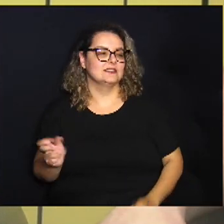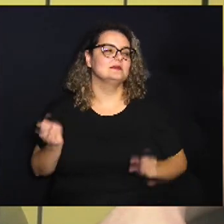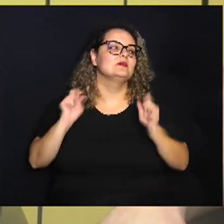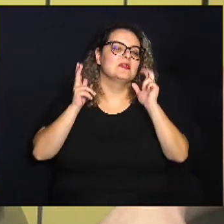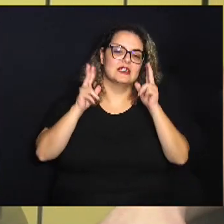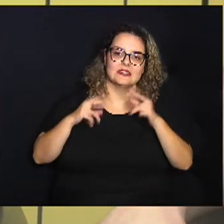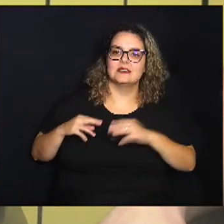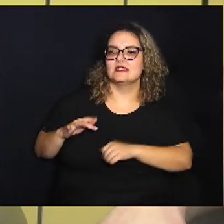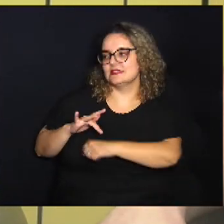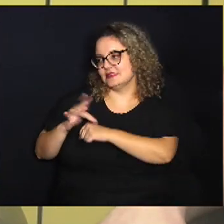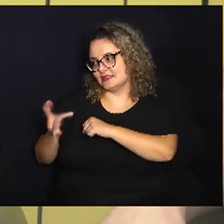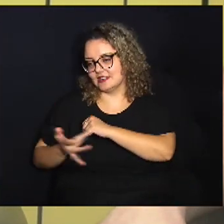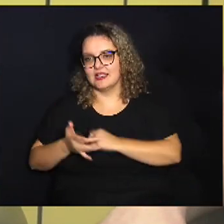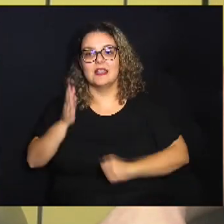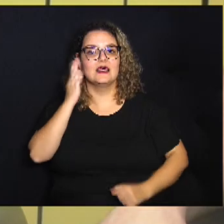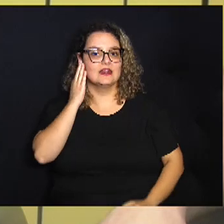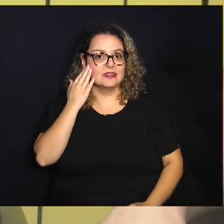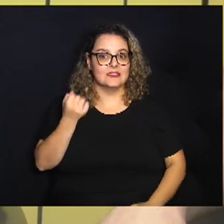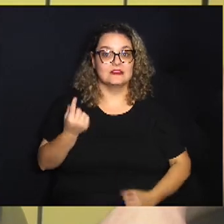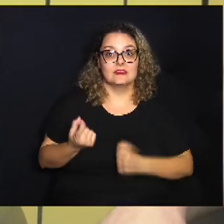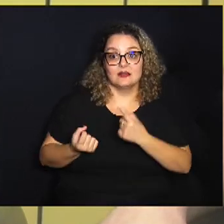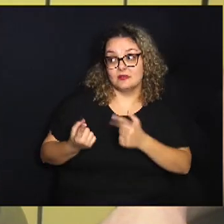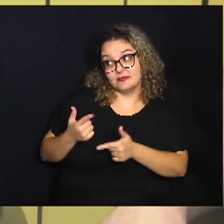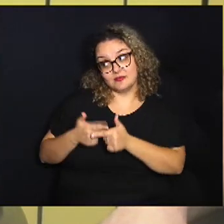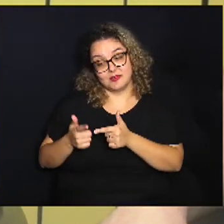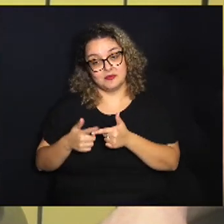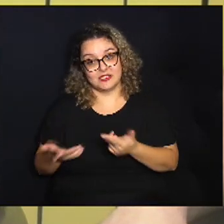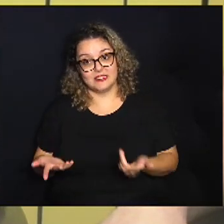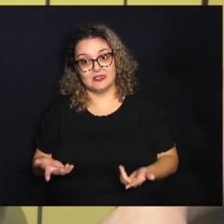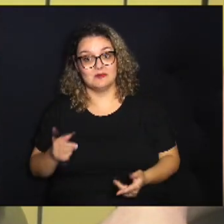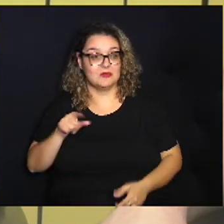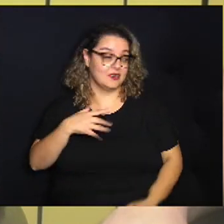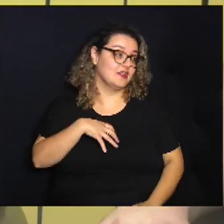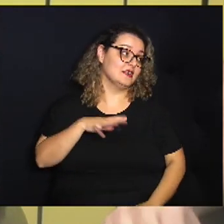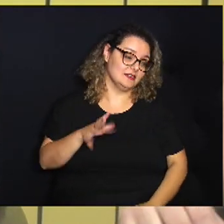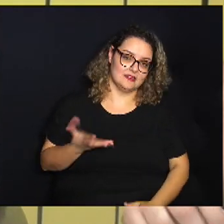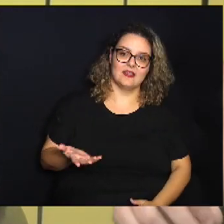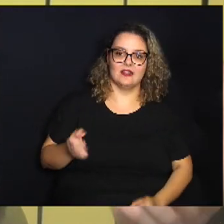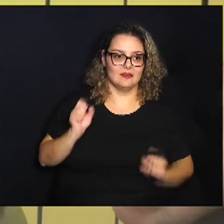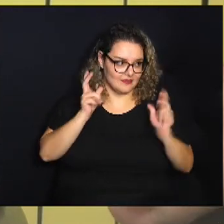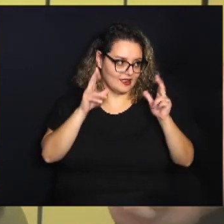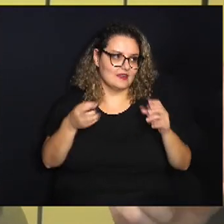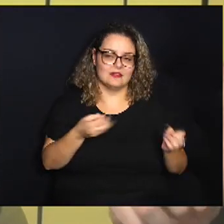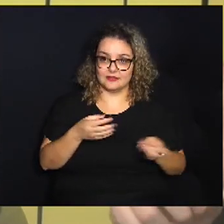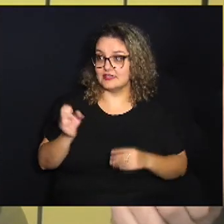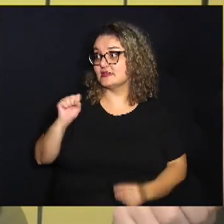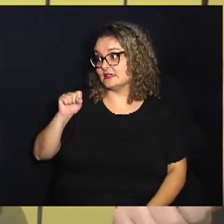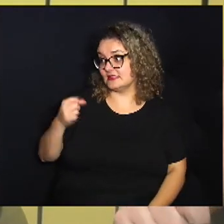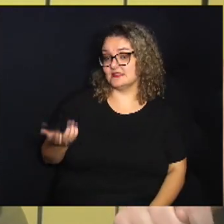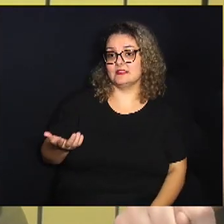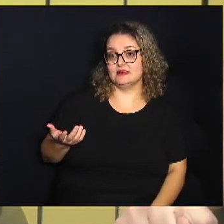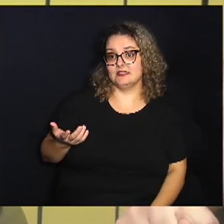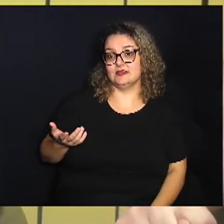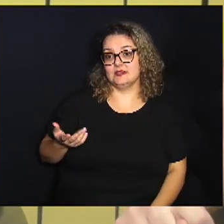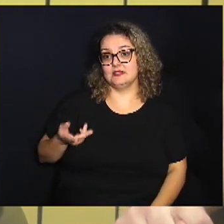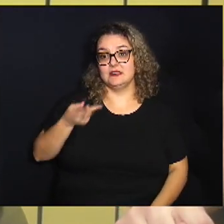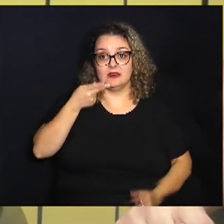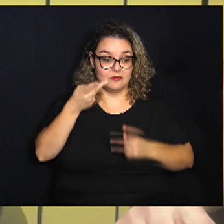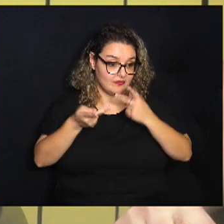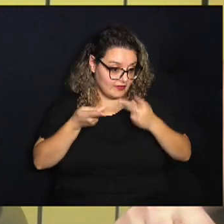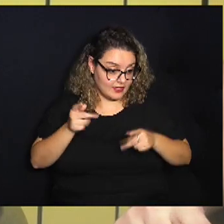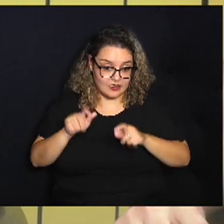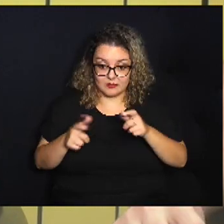redes sociais, entender se algum teve algum problema, né? Porque é isso. Ficar atualizado. É, ficar atualizado e também contar para as pessoas o que